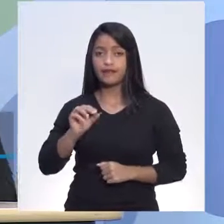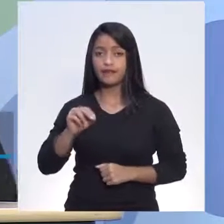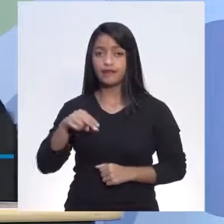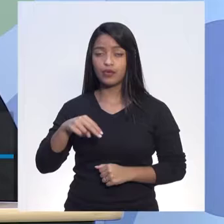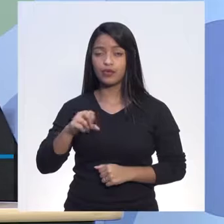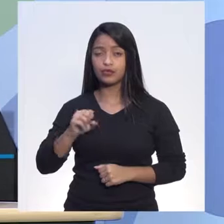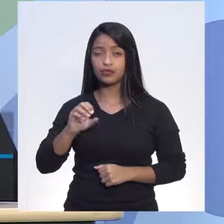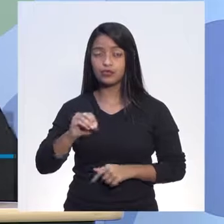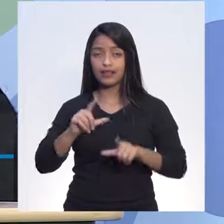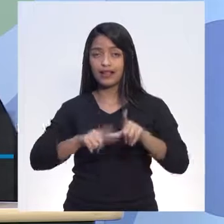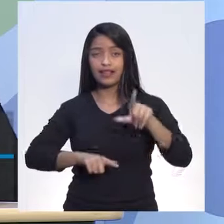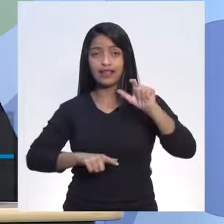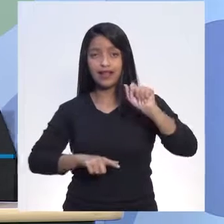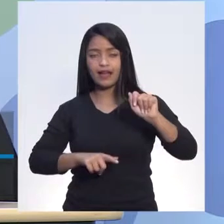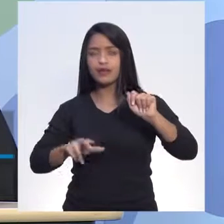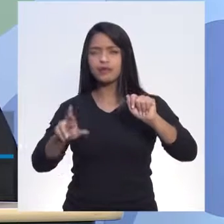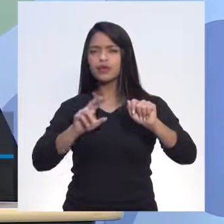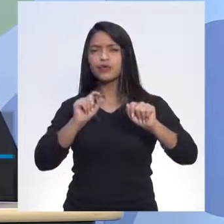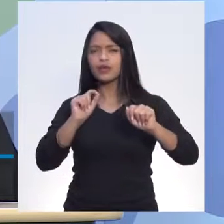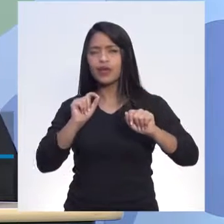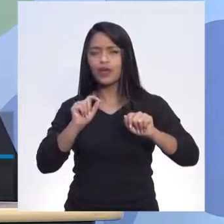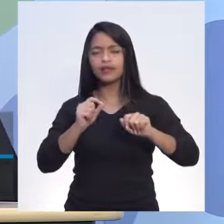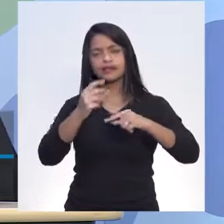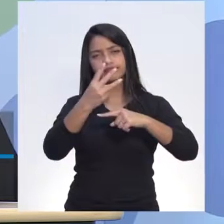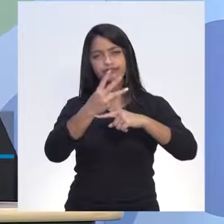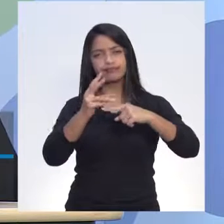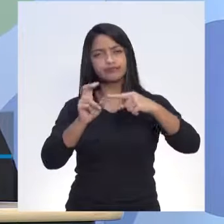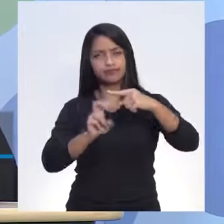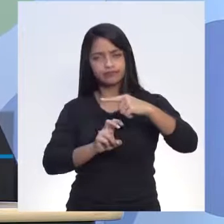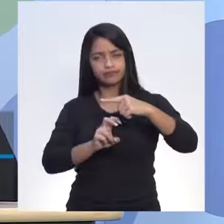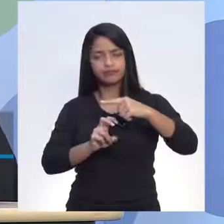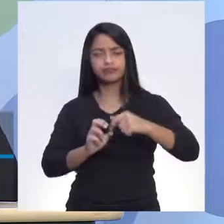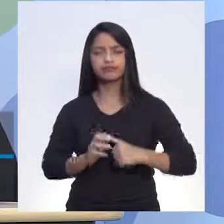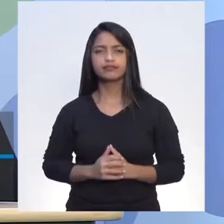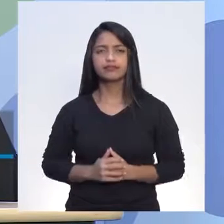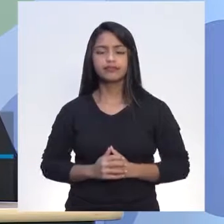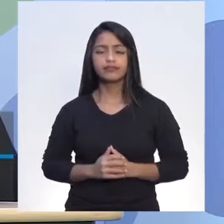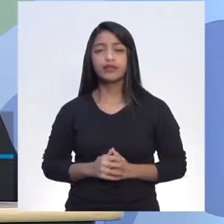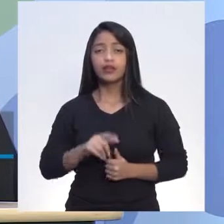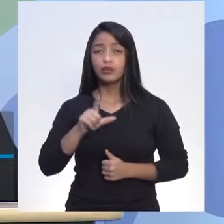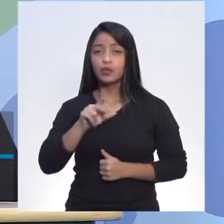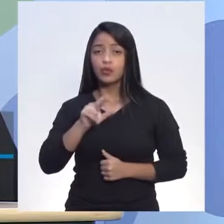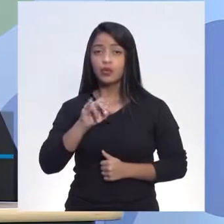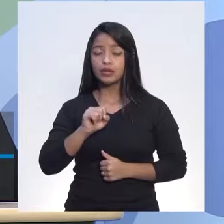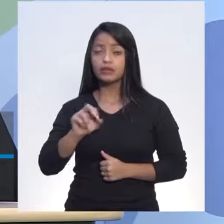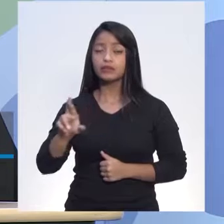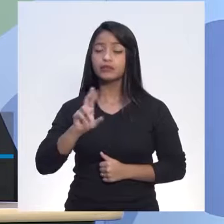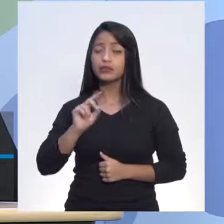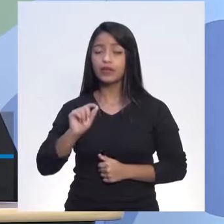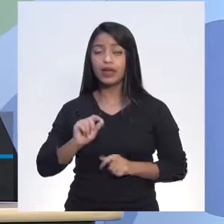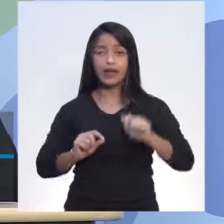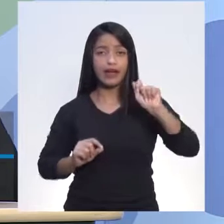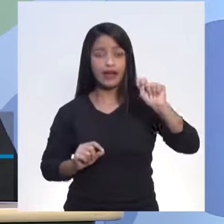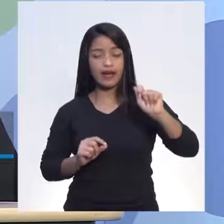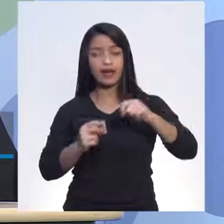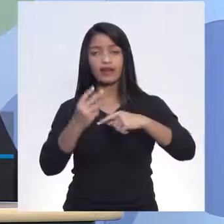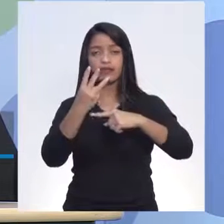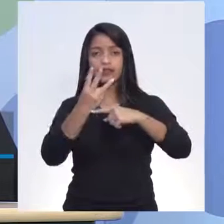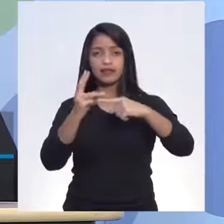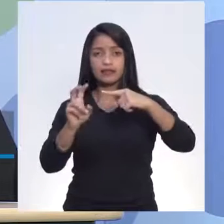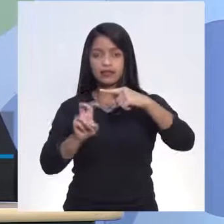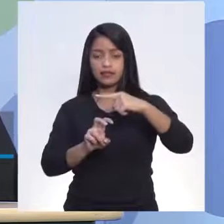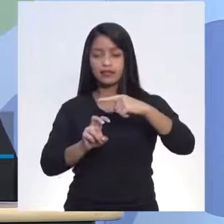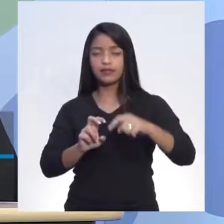mandou um 3/5 e na letra B ele mandou um 3/9. Luiz Fernando, lá na letra A, o 3/5.